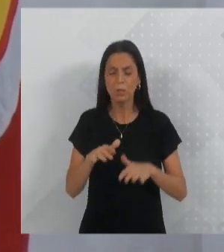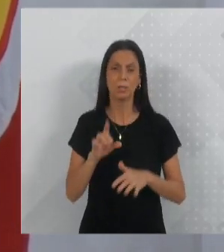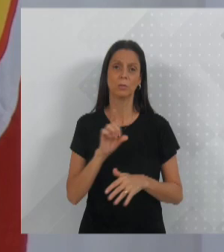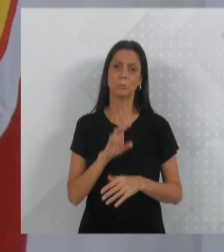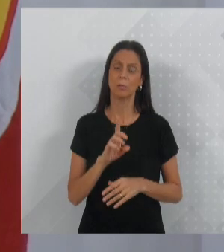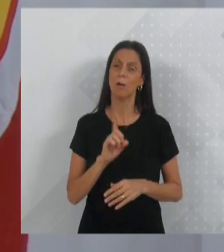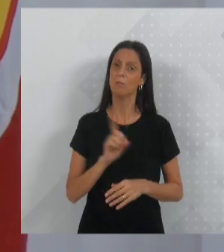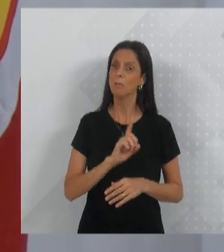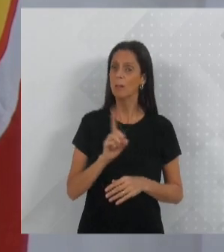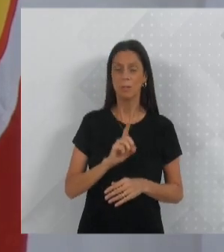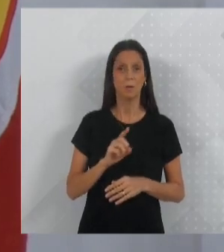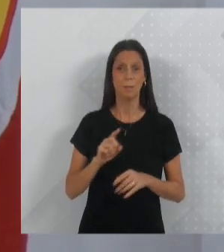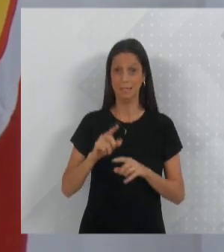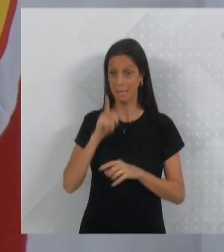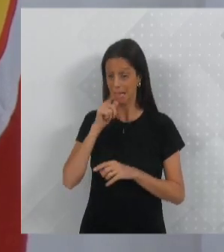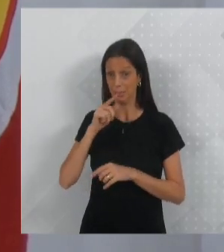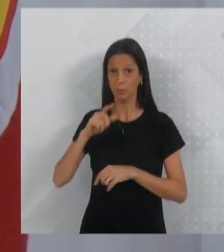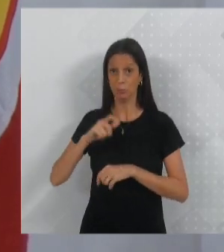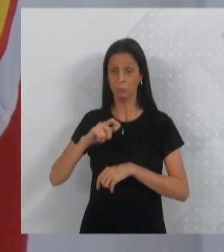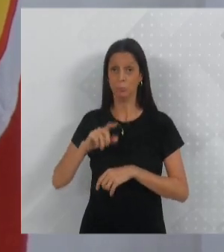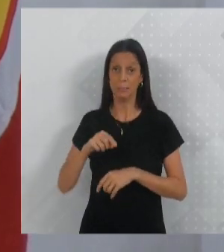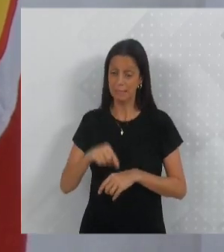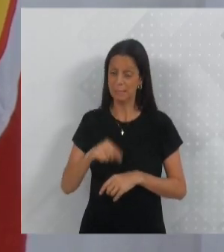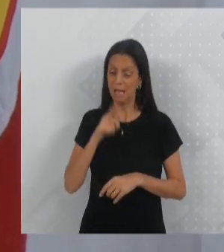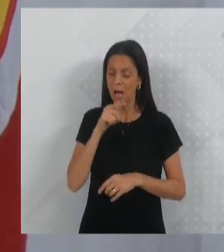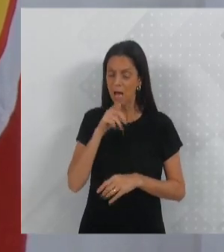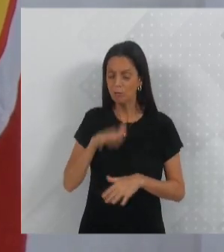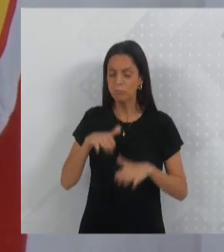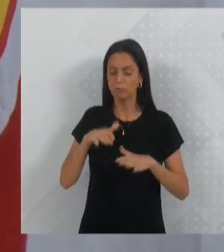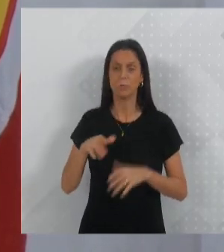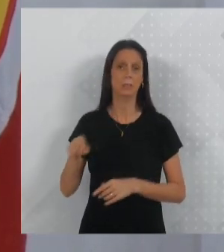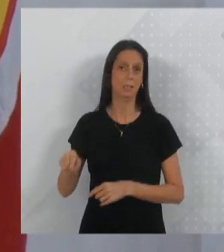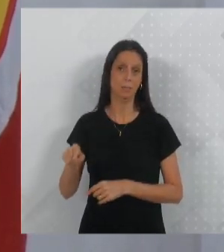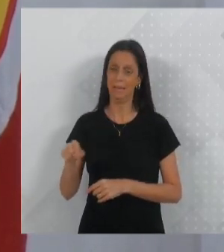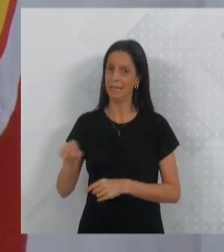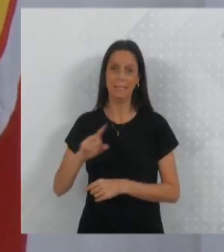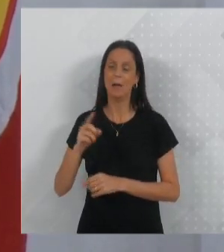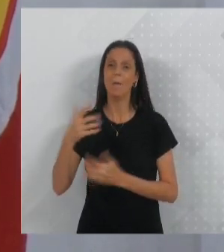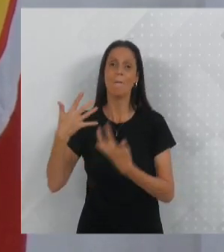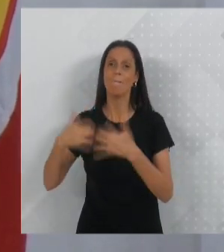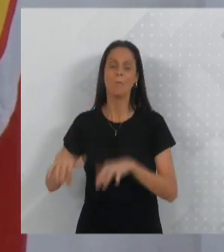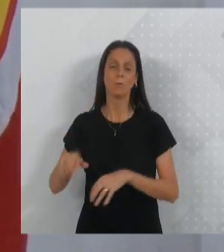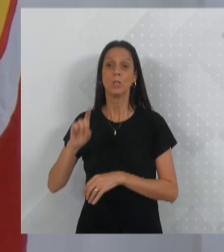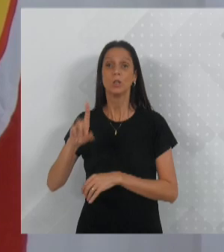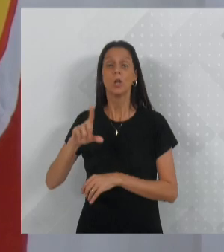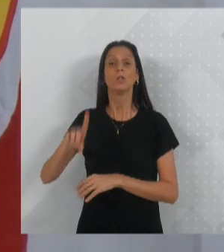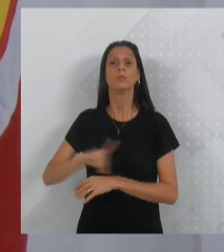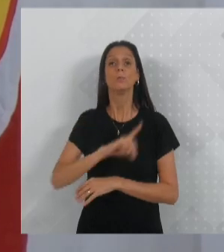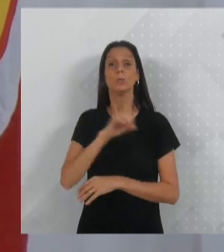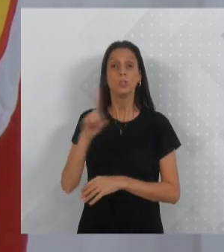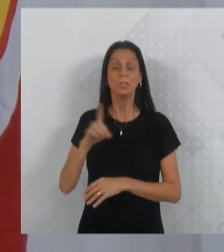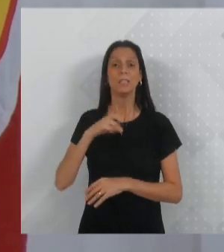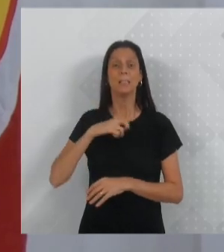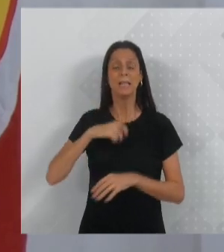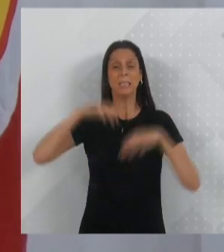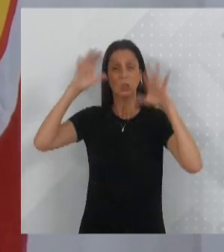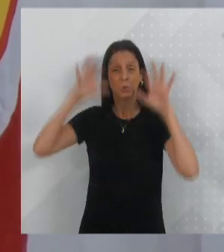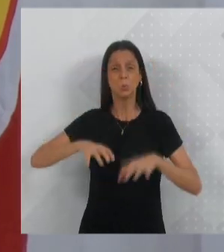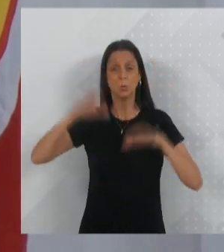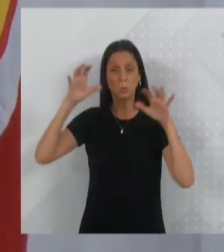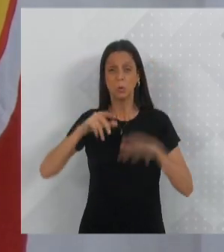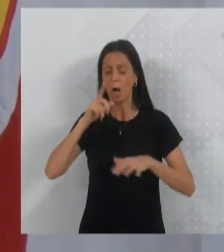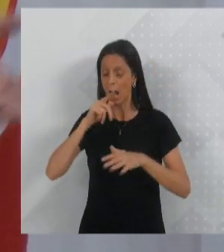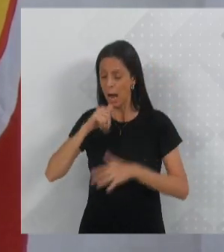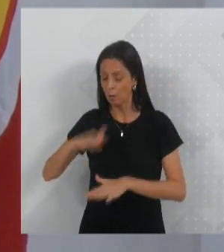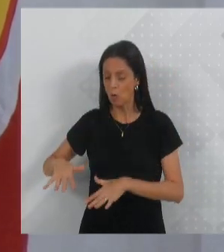determinado ponto da água e essa água não vai chegar no Dick então para ali o bomba não vai funcionar ela funciona pra água do rio itajaçu quando começa